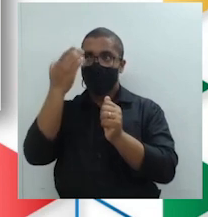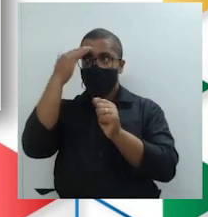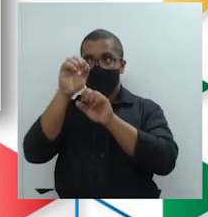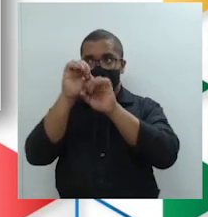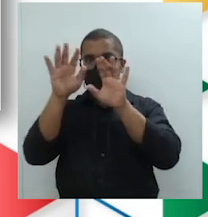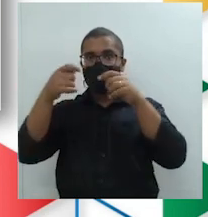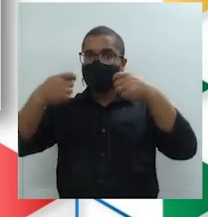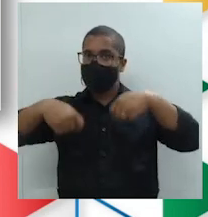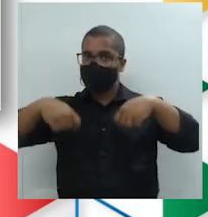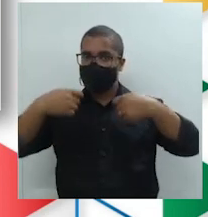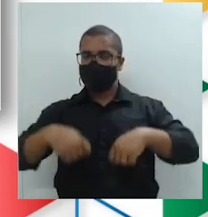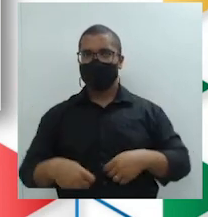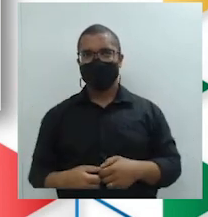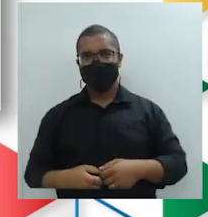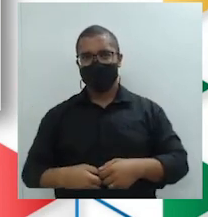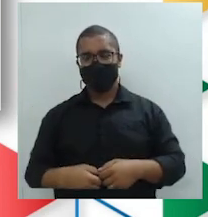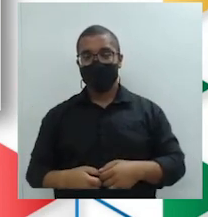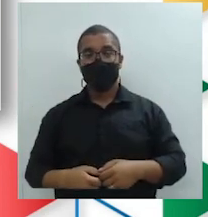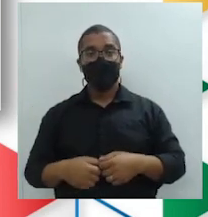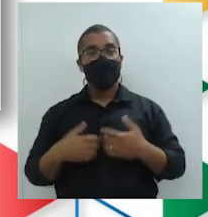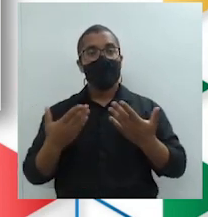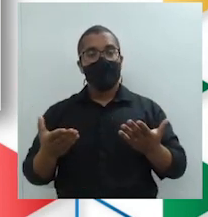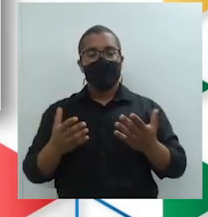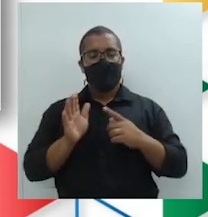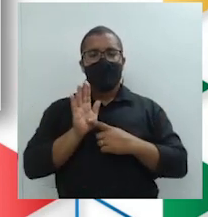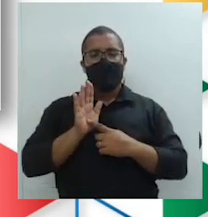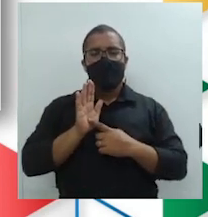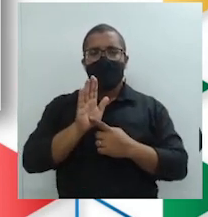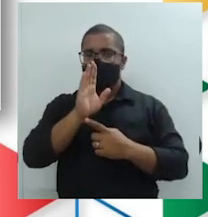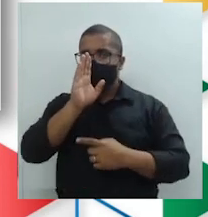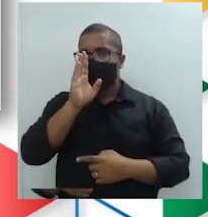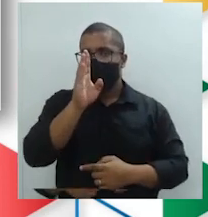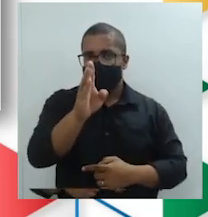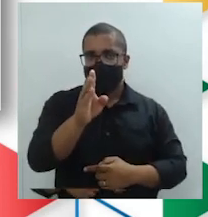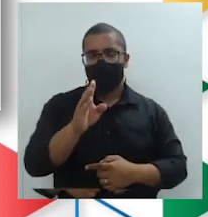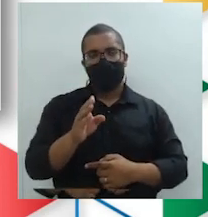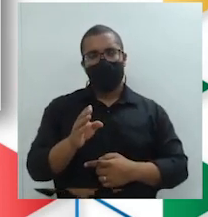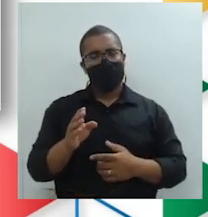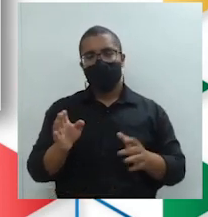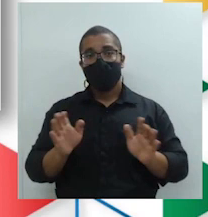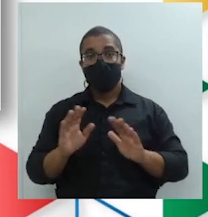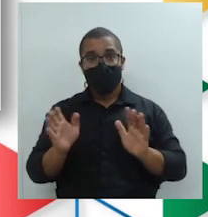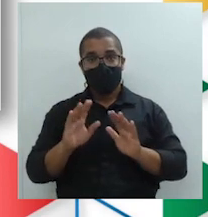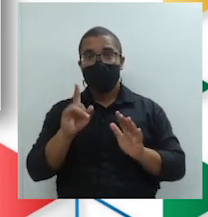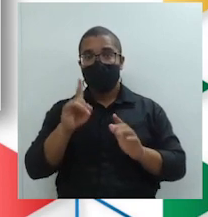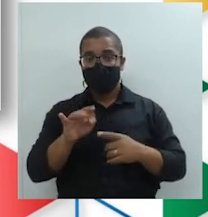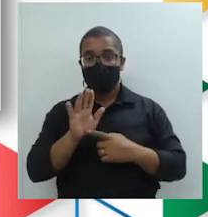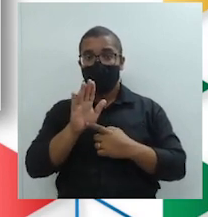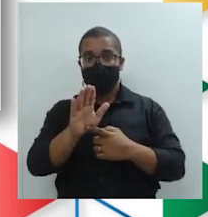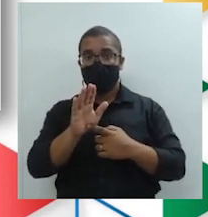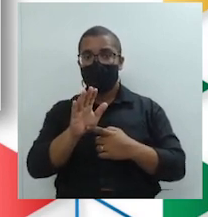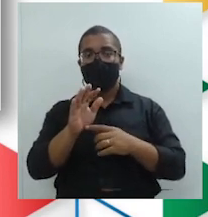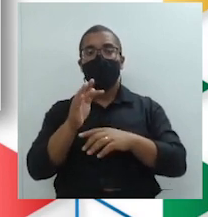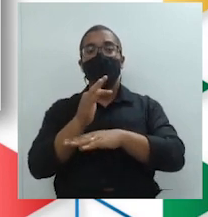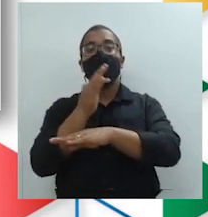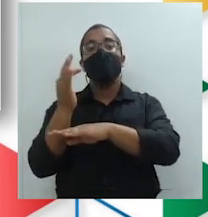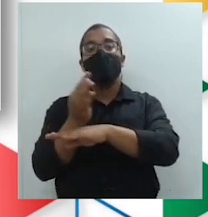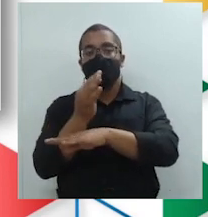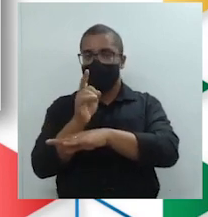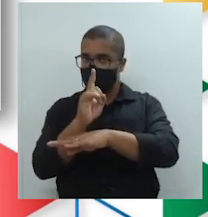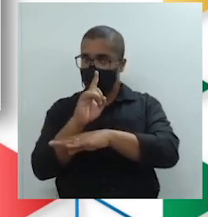e subentendidos são informações implícitas no texto, não expressas, olha aí, não